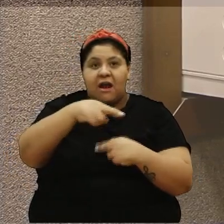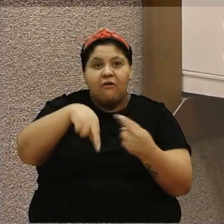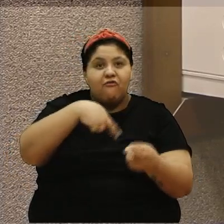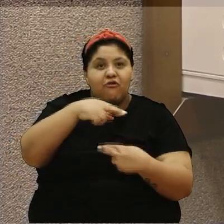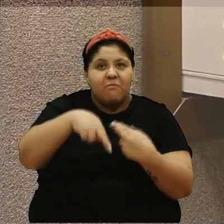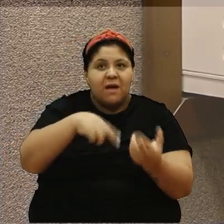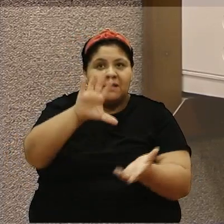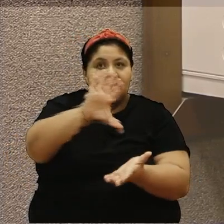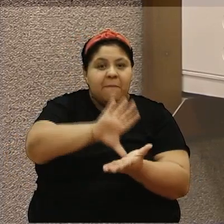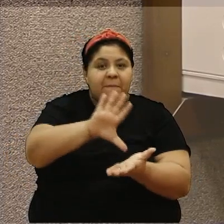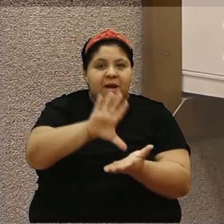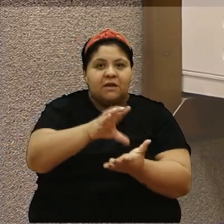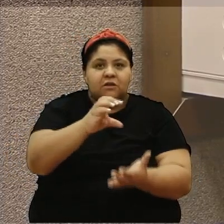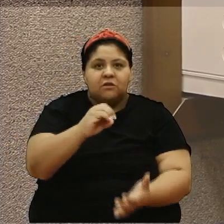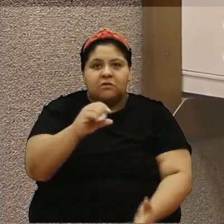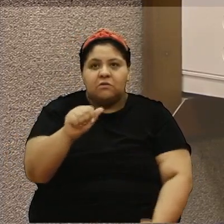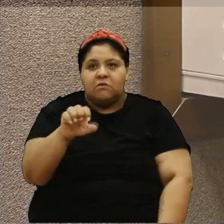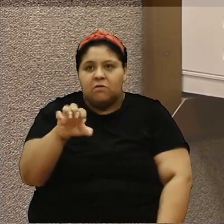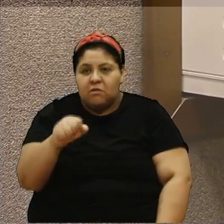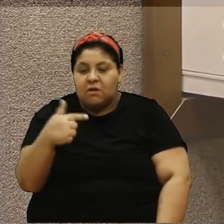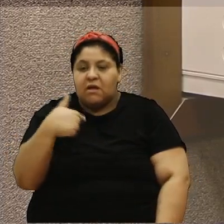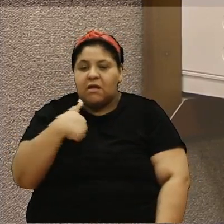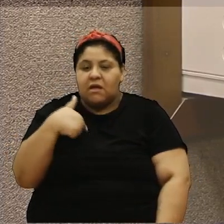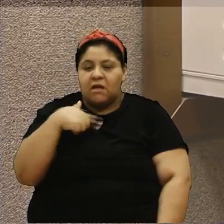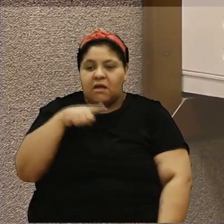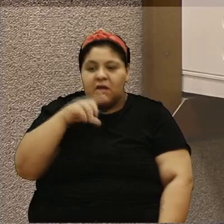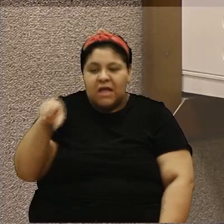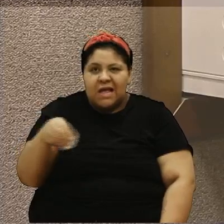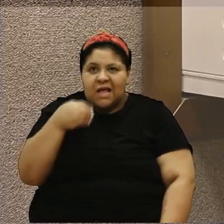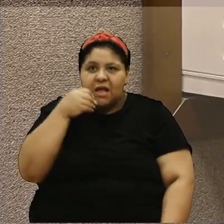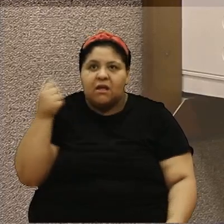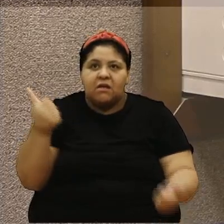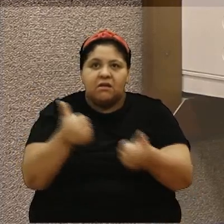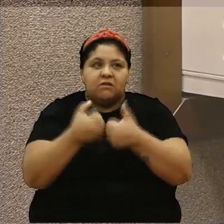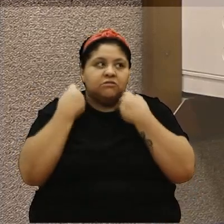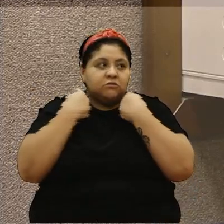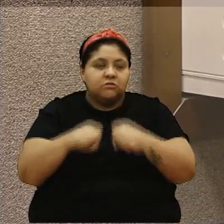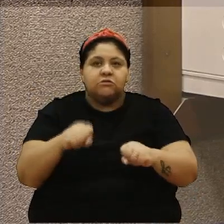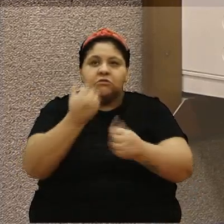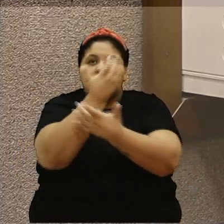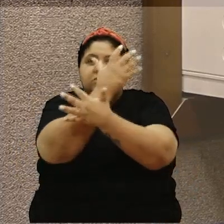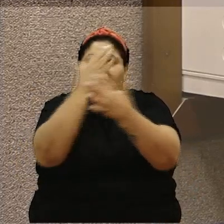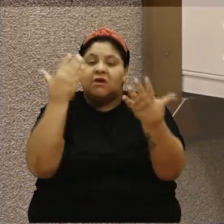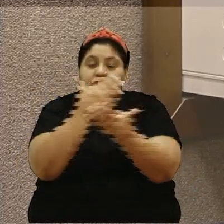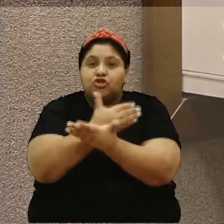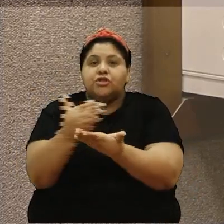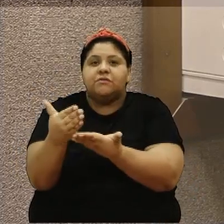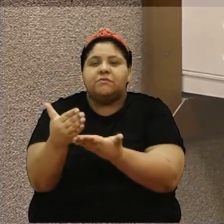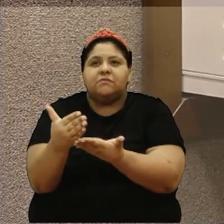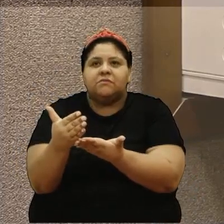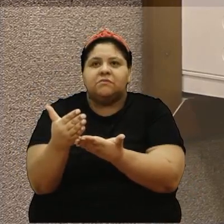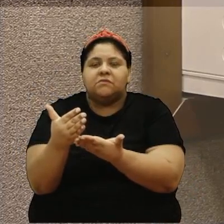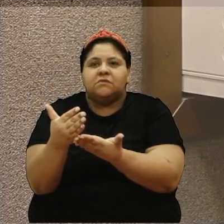Oásis, Eu mesmo tive a oportunidade, à frente da Secretaria do Meio Ambiente, de iniciar